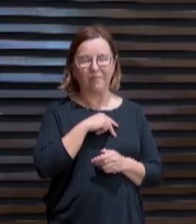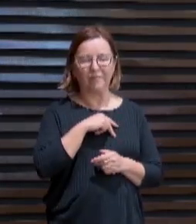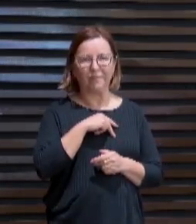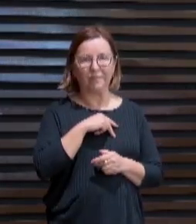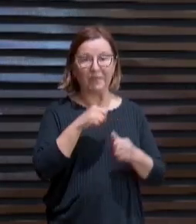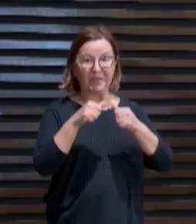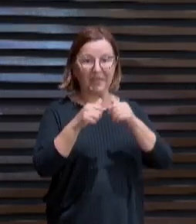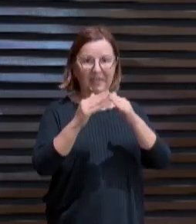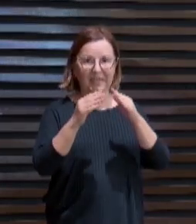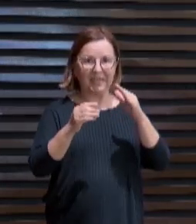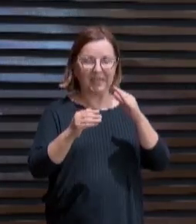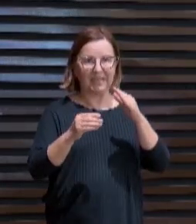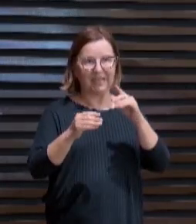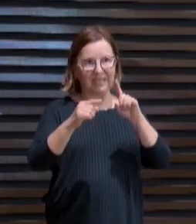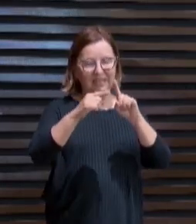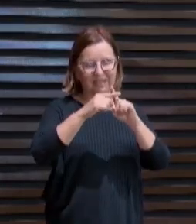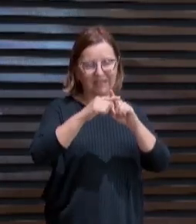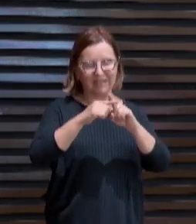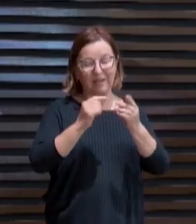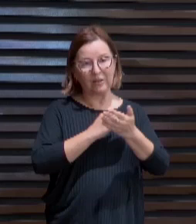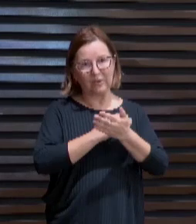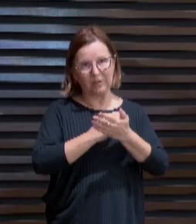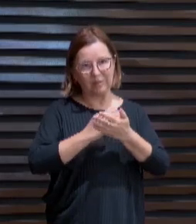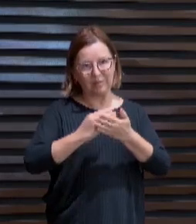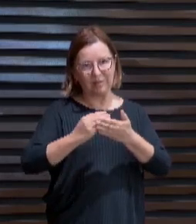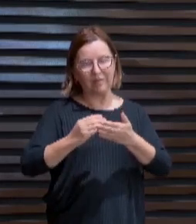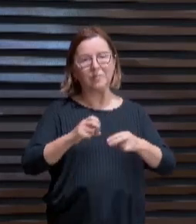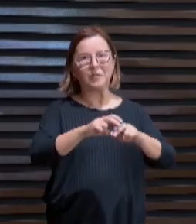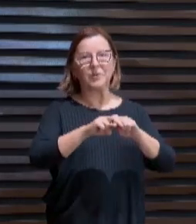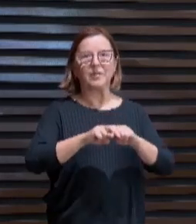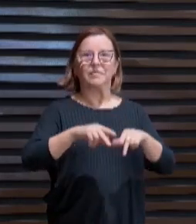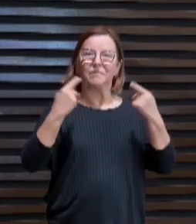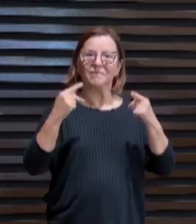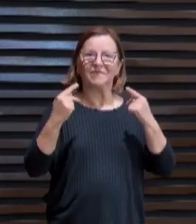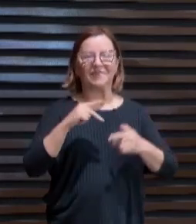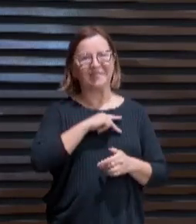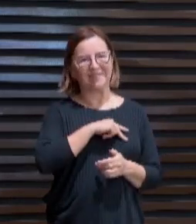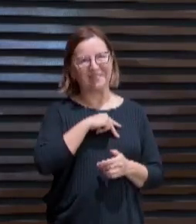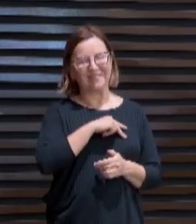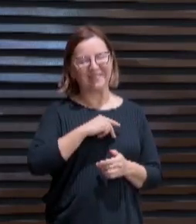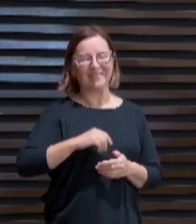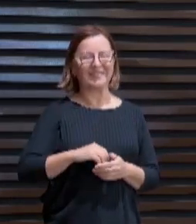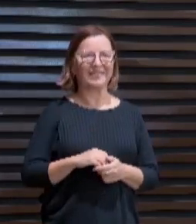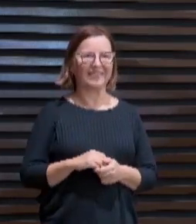começou através do trabalho de Paulo. Vamos ao boletim, queridos. Olhem